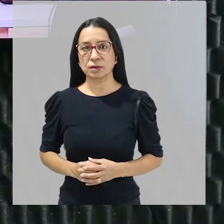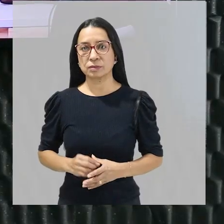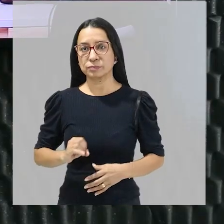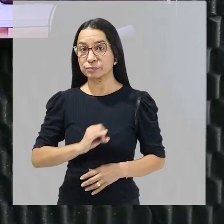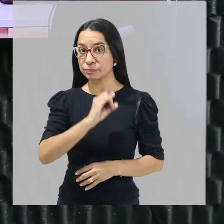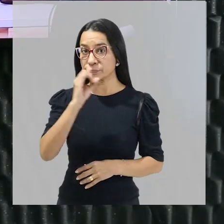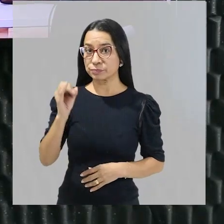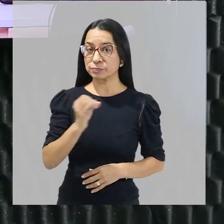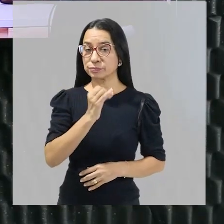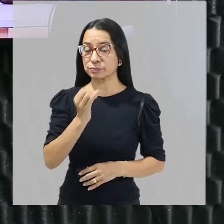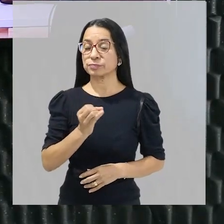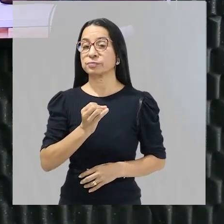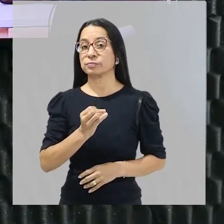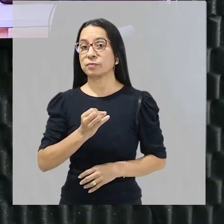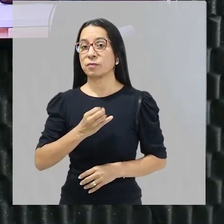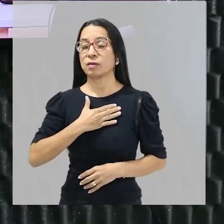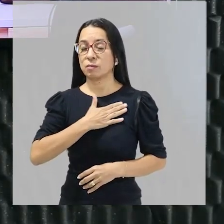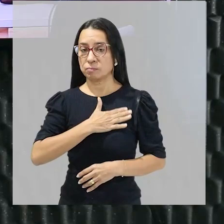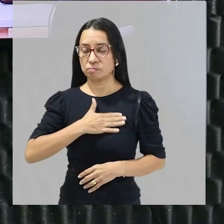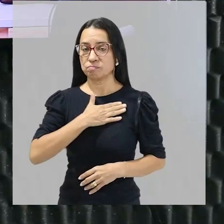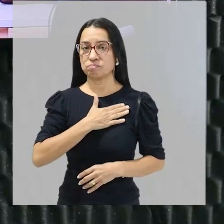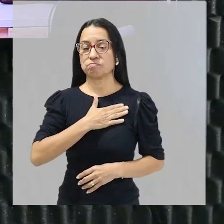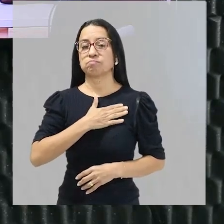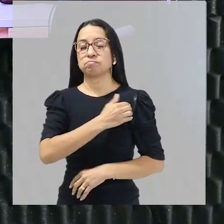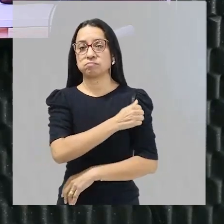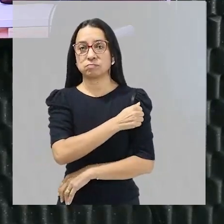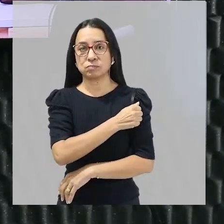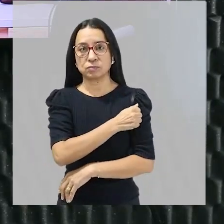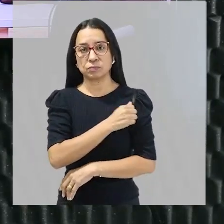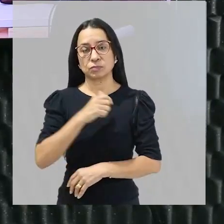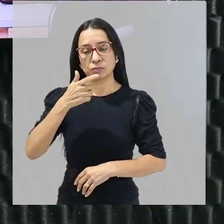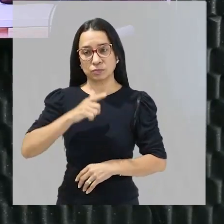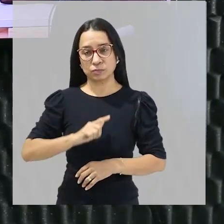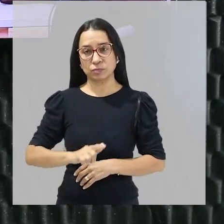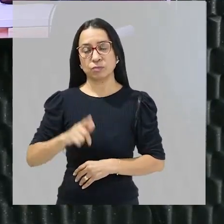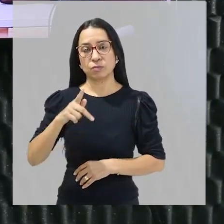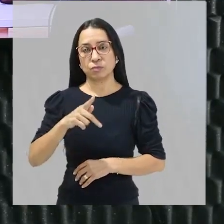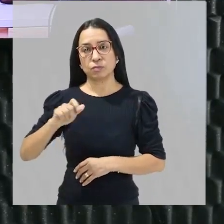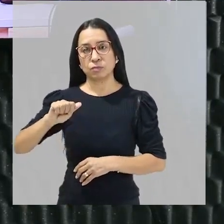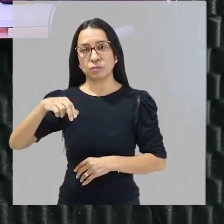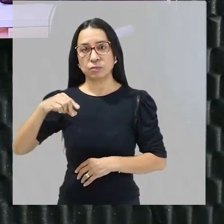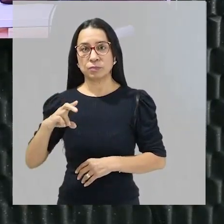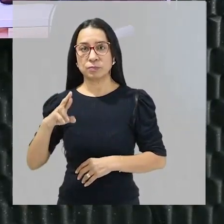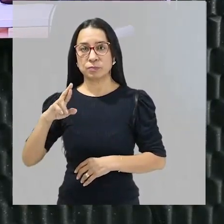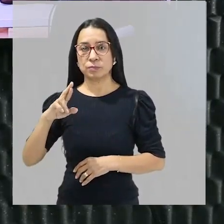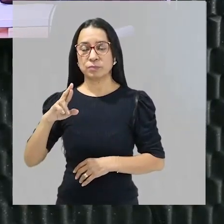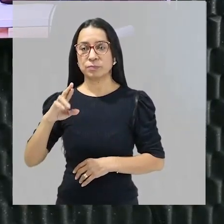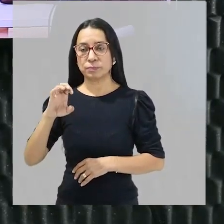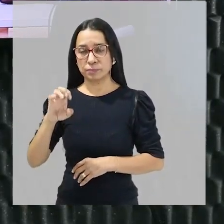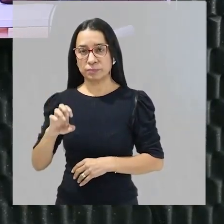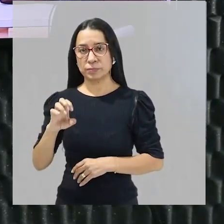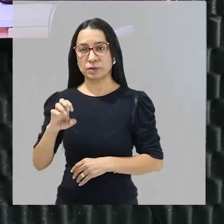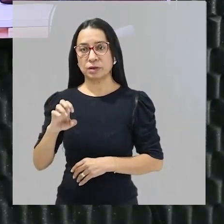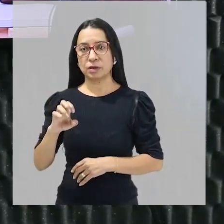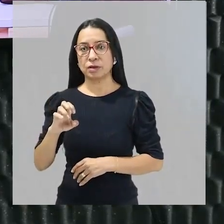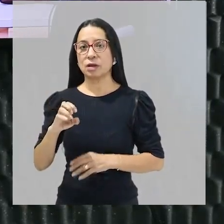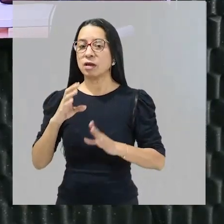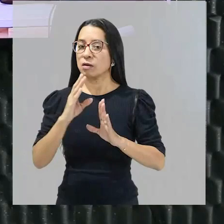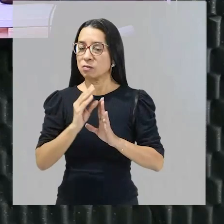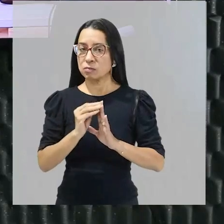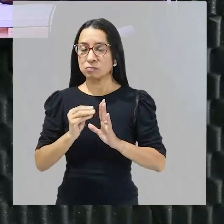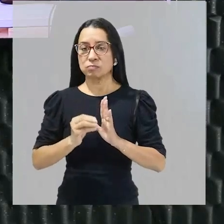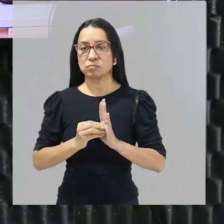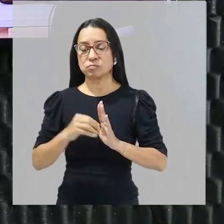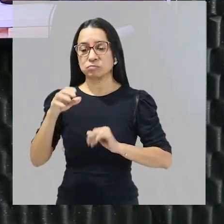Fala, meus queridos alunos, mais uma vez com vocês aqui, professor André Luiz, trazendo alguns conteúdos na área de filosofia e tentando contribuir